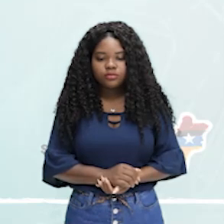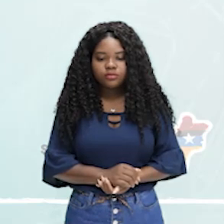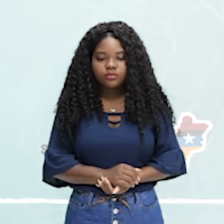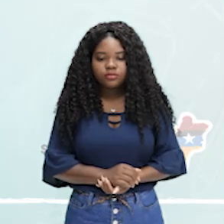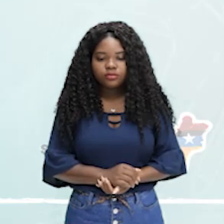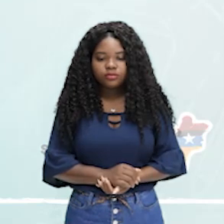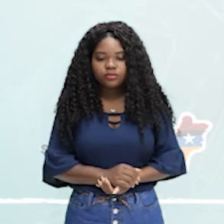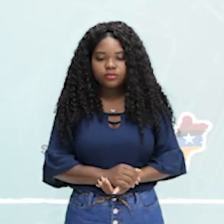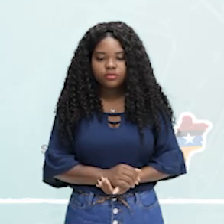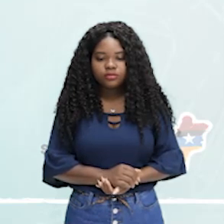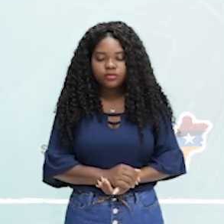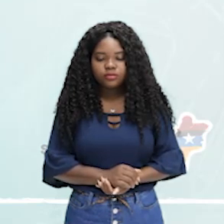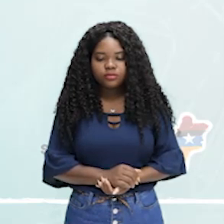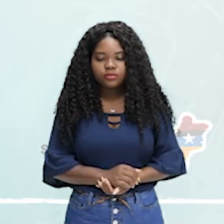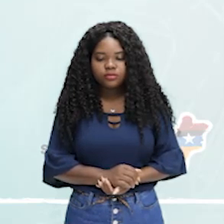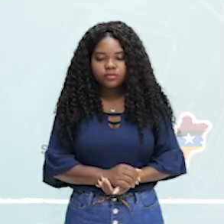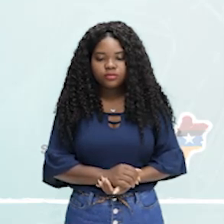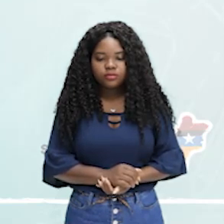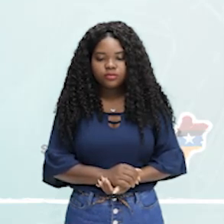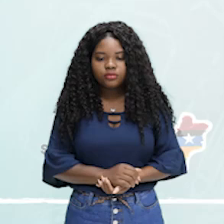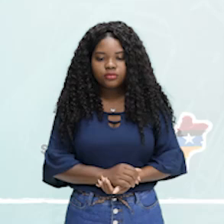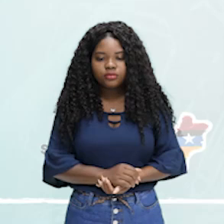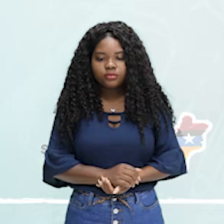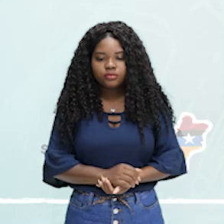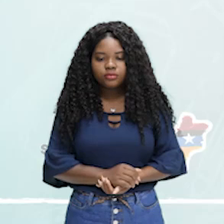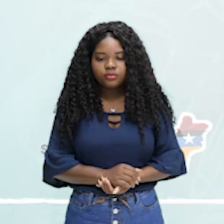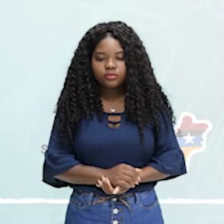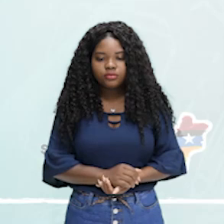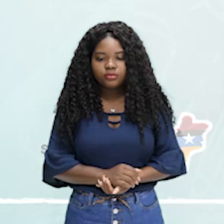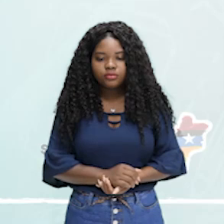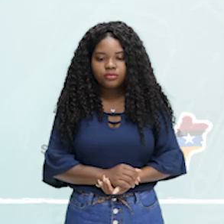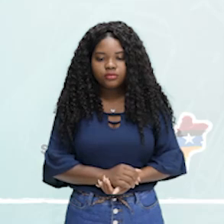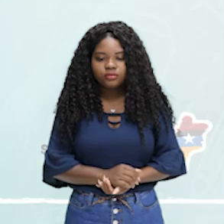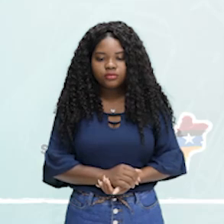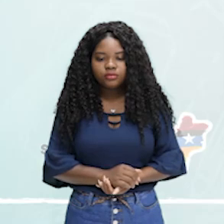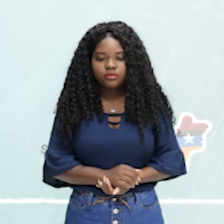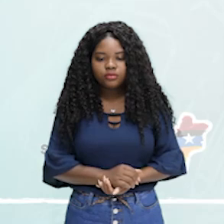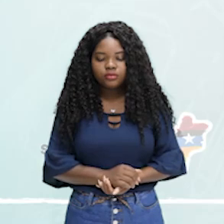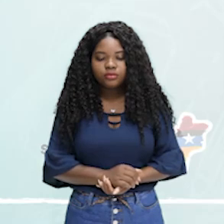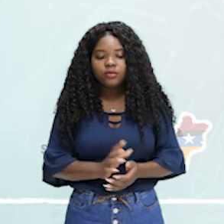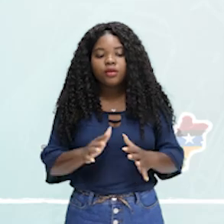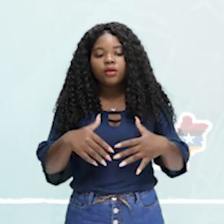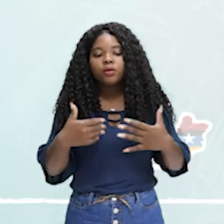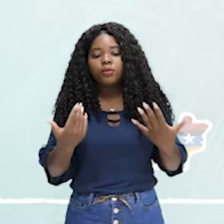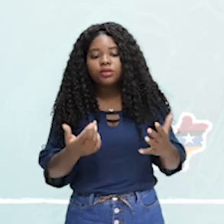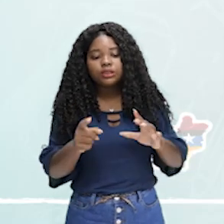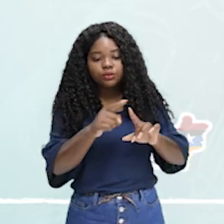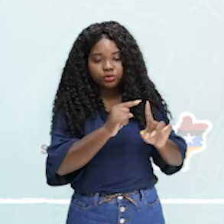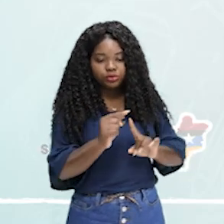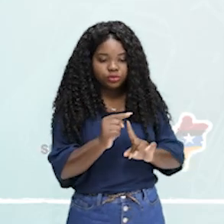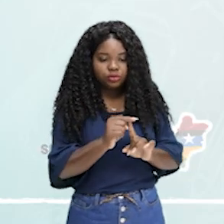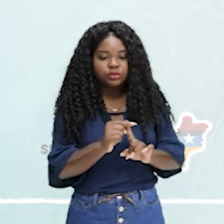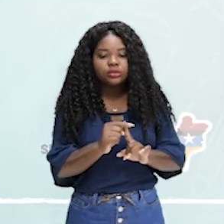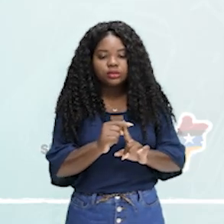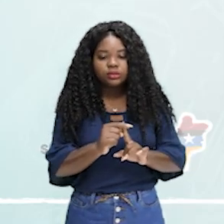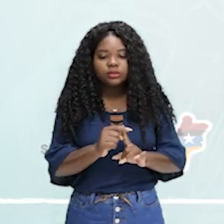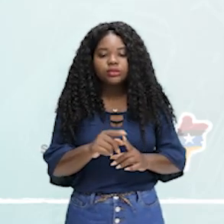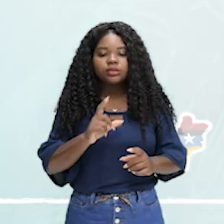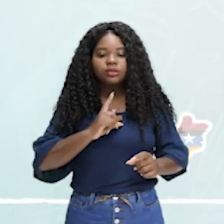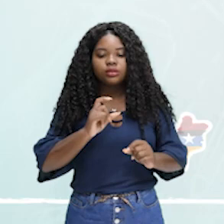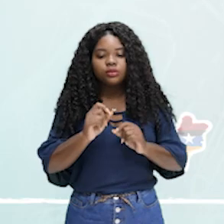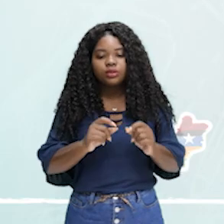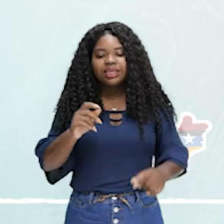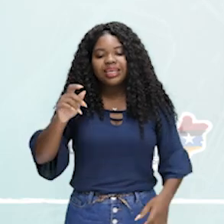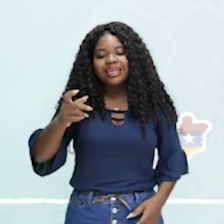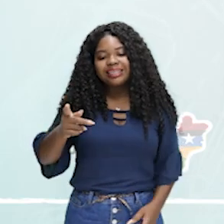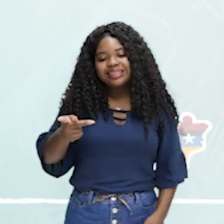devolver. Alguns conteúdos do Impulsiona se encaixam nessa categoria. Quais são as modalidades? O tênis de quadra,